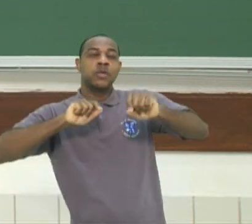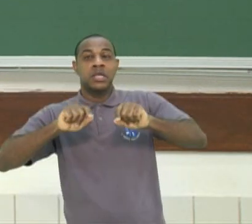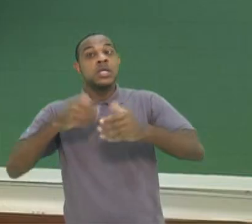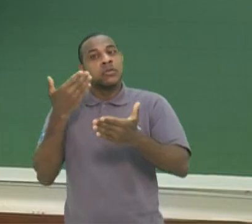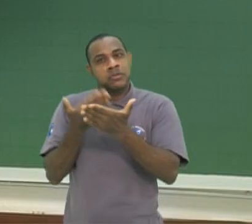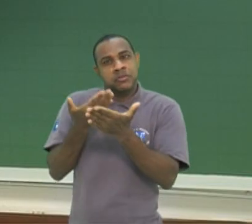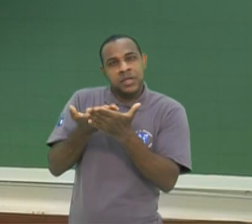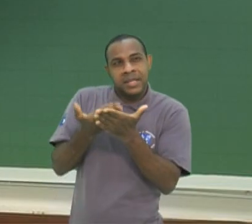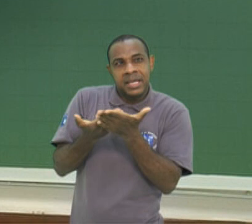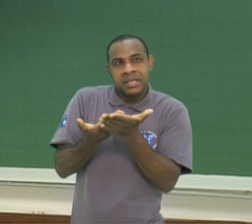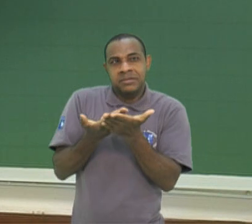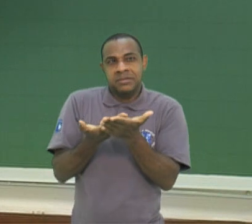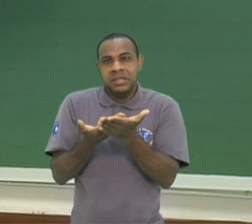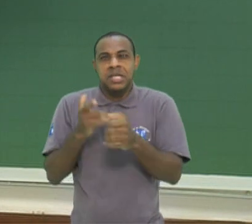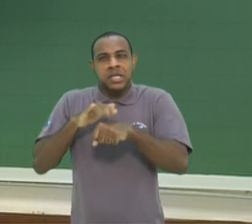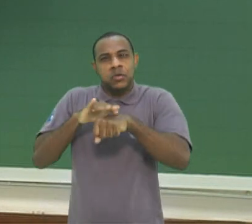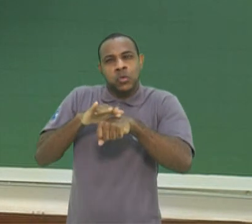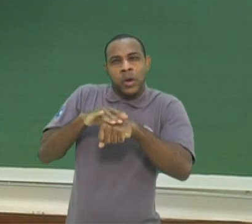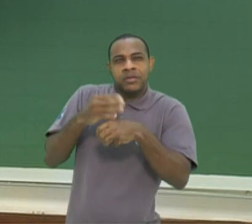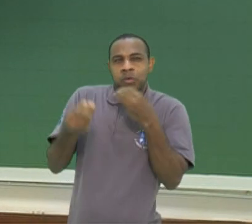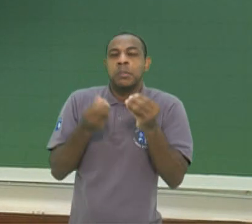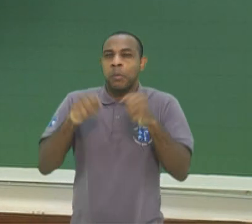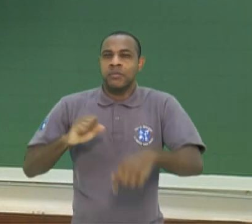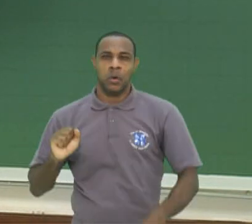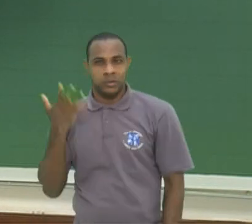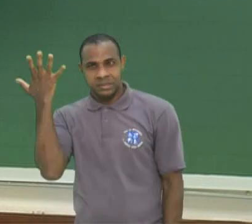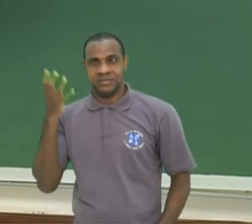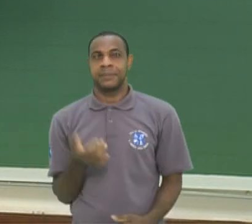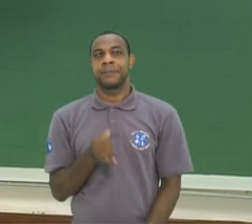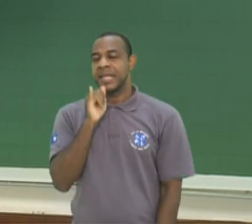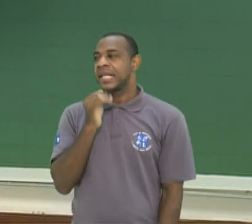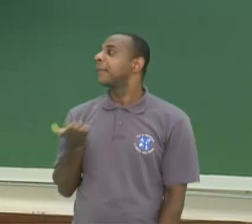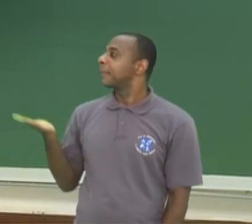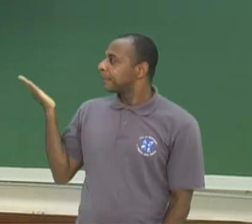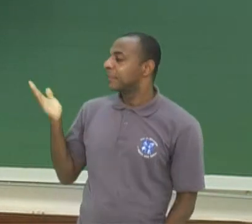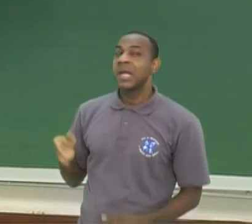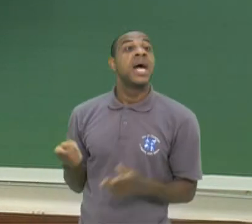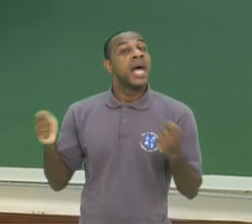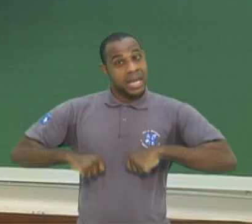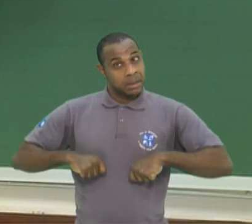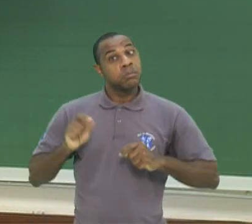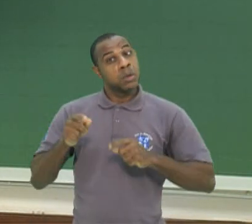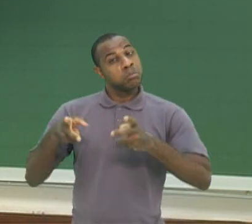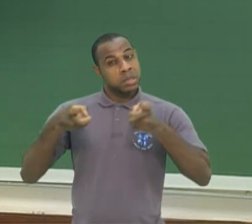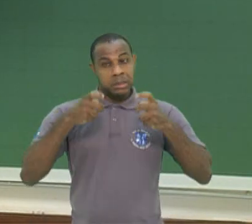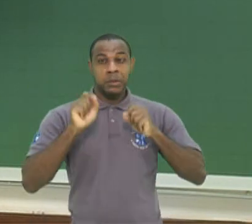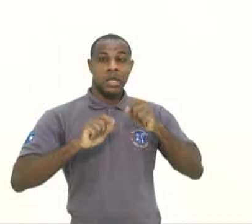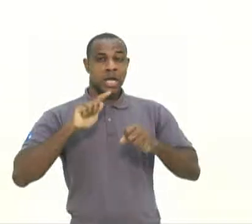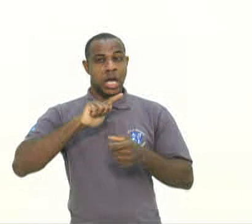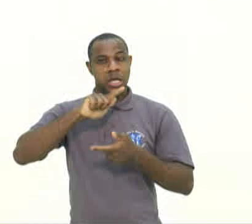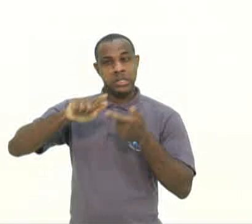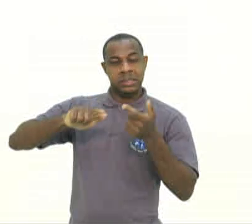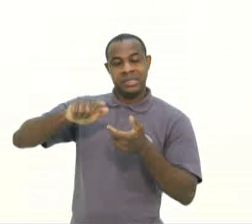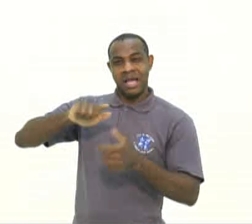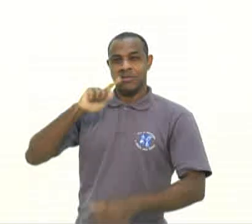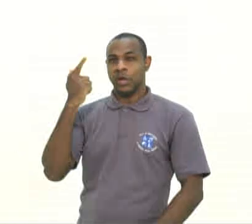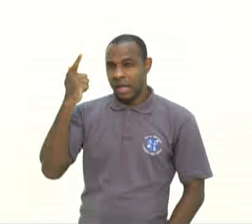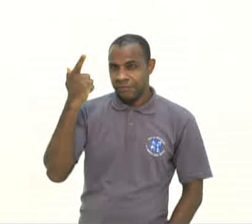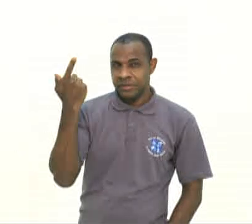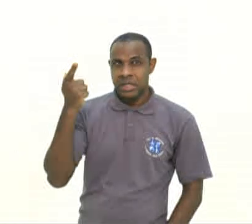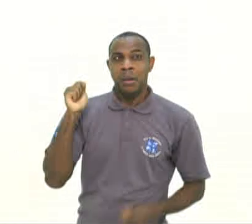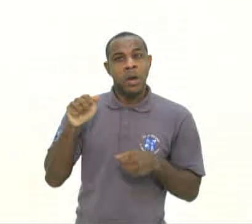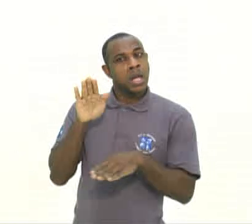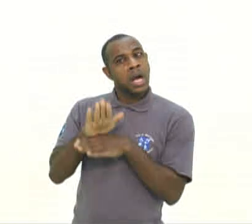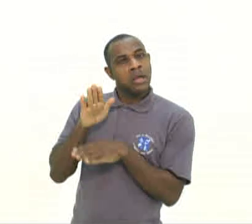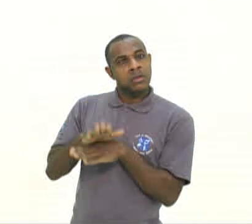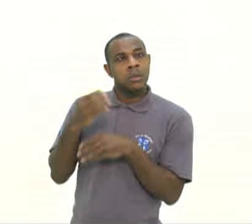estudo das diferentes doenças que podem acontecer. Então, é possível perceber que a geografia traz contribuições